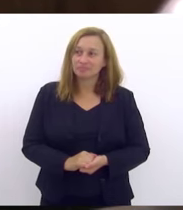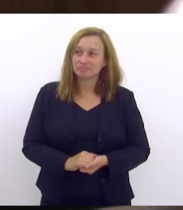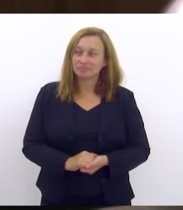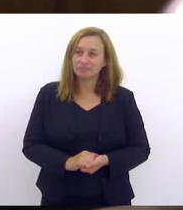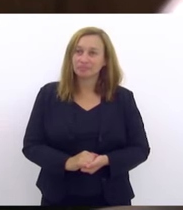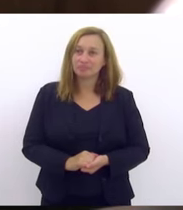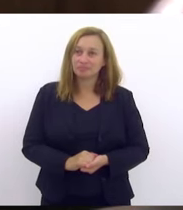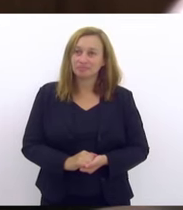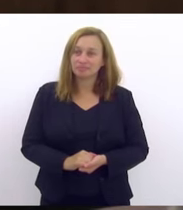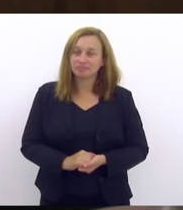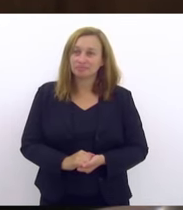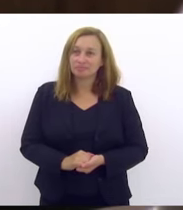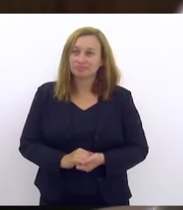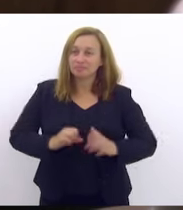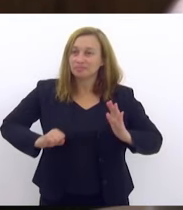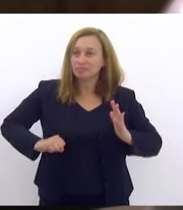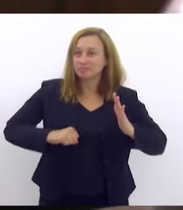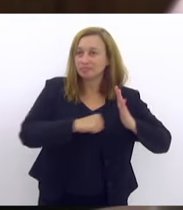o impacto